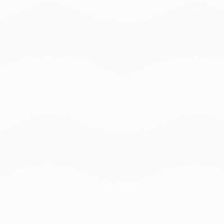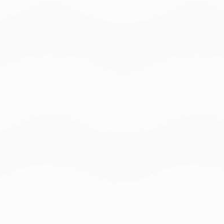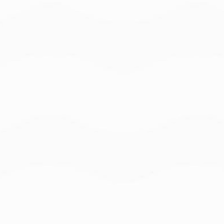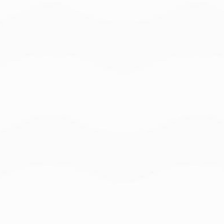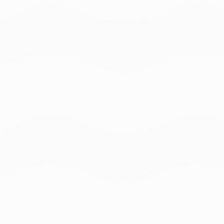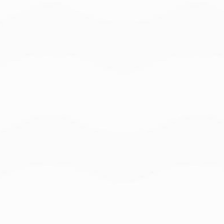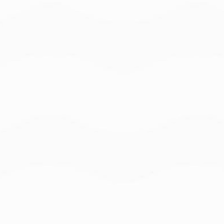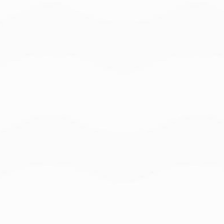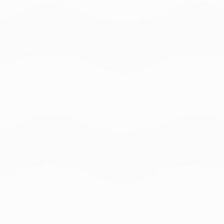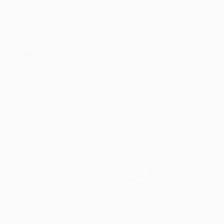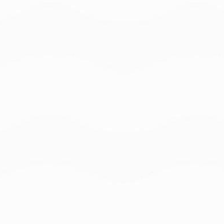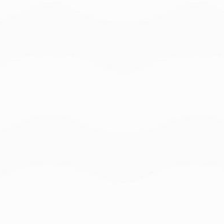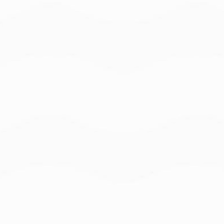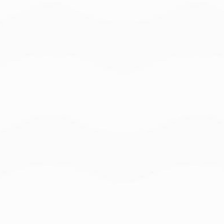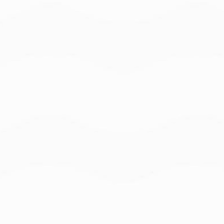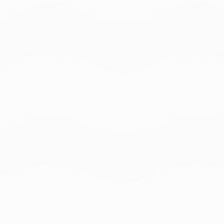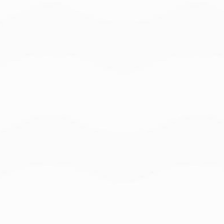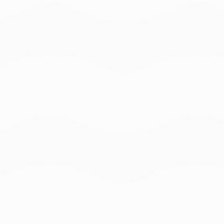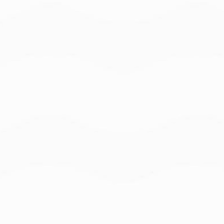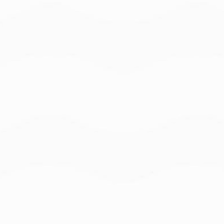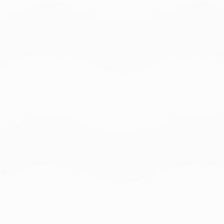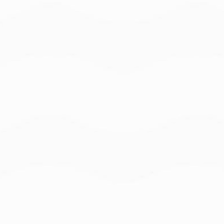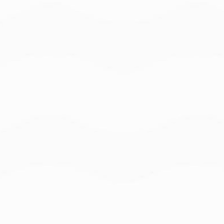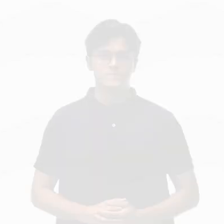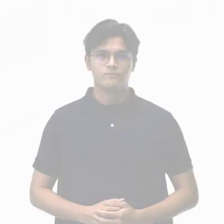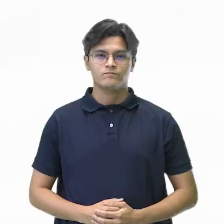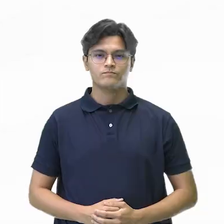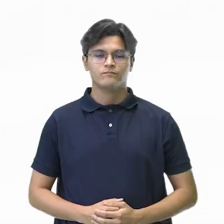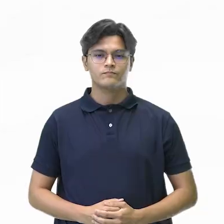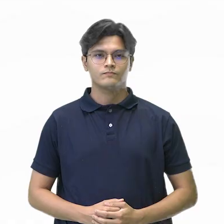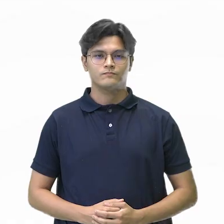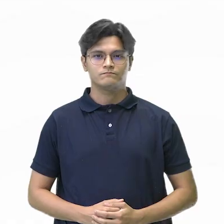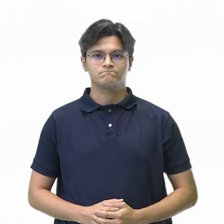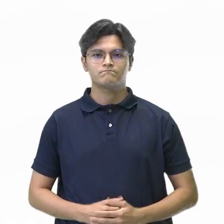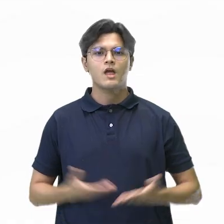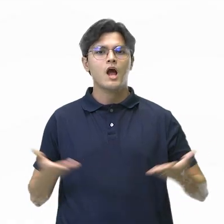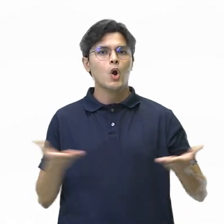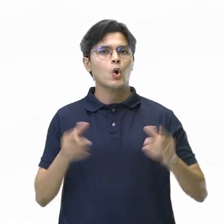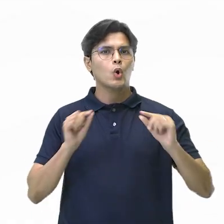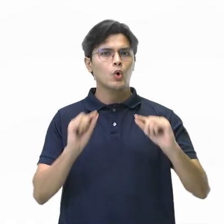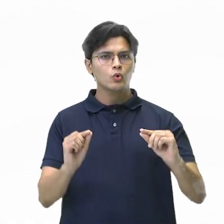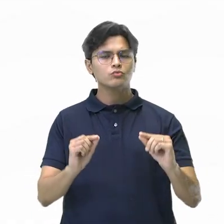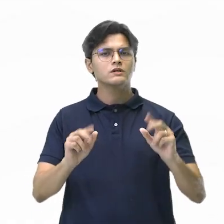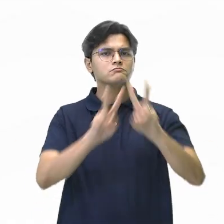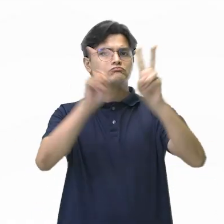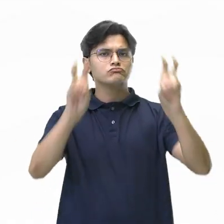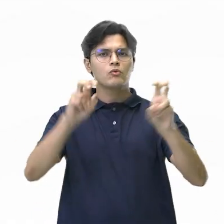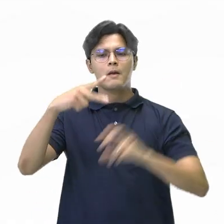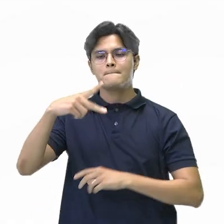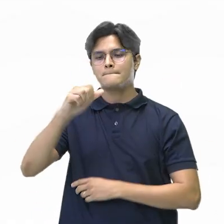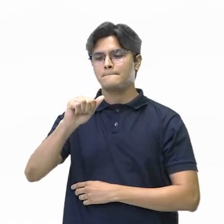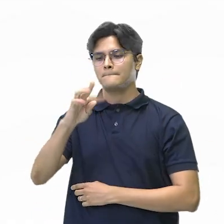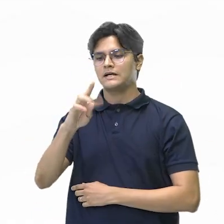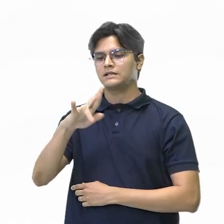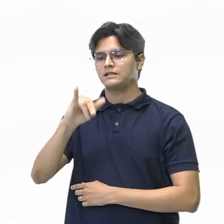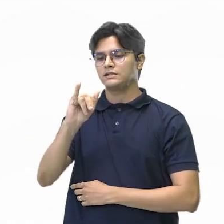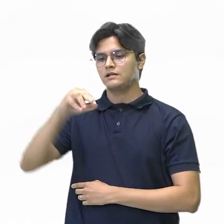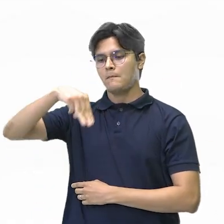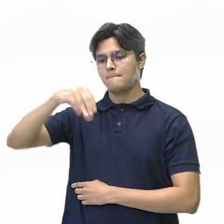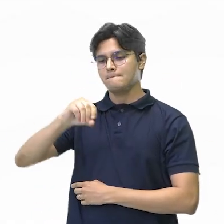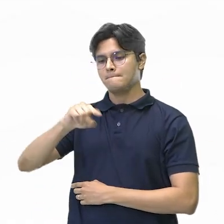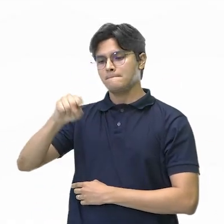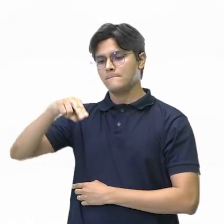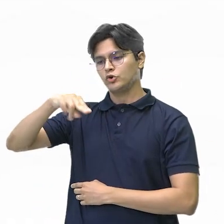agora para entender sobre patrimônio. Olha só, quando a gente fala de patrimônio, vamos ter um olhar para